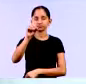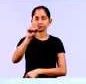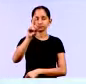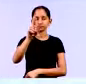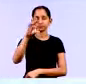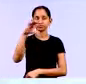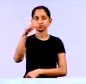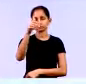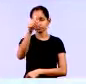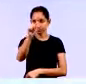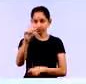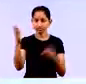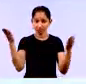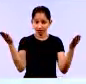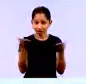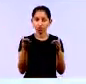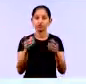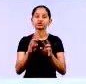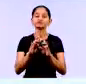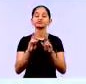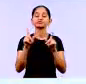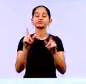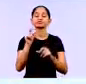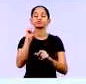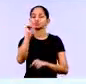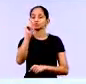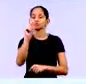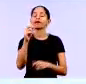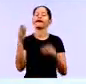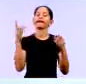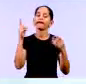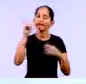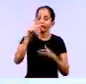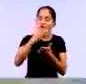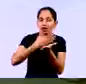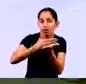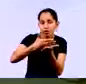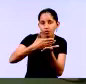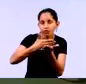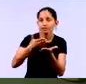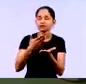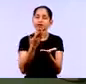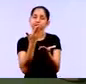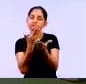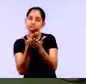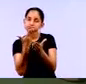nós vamos ver agora, professor Paulo, é o estudo de caso, para ficar mais